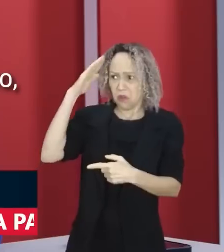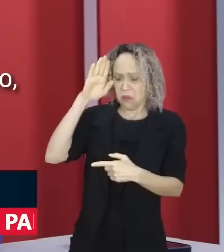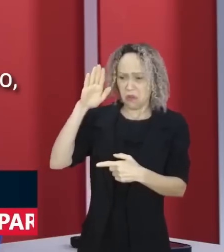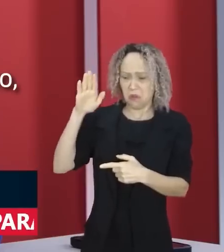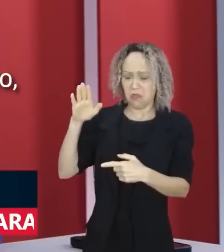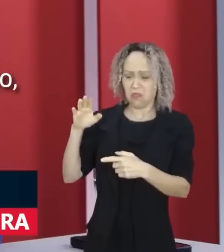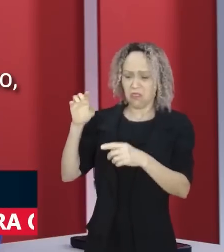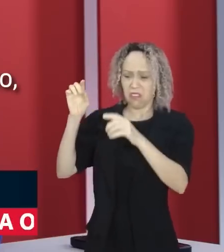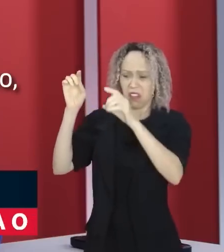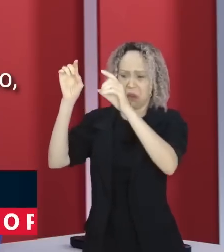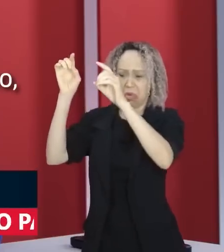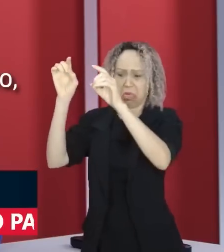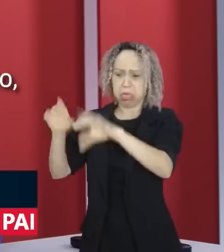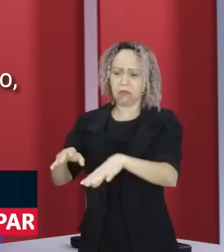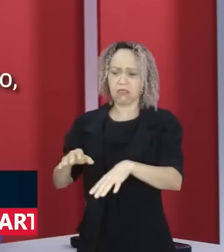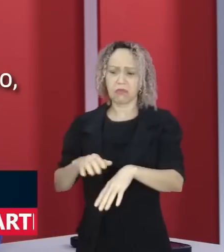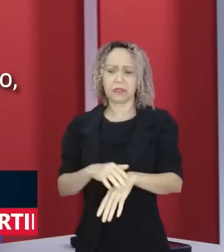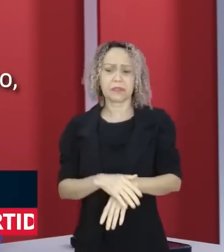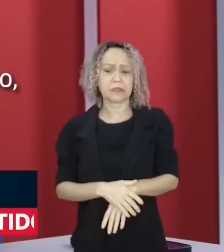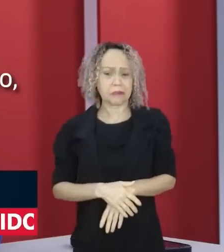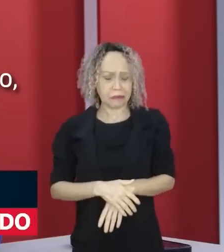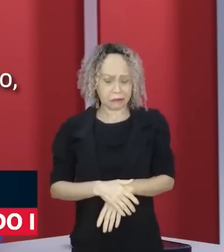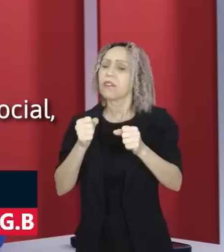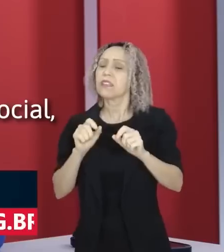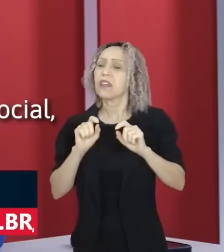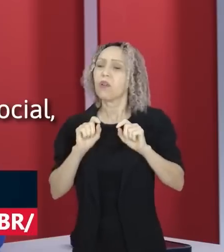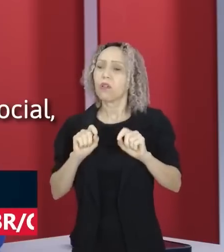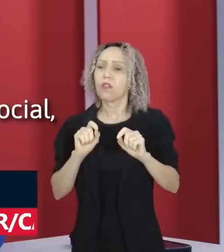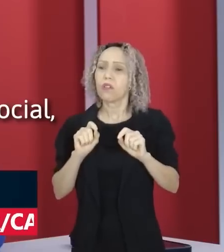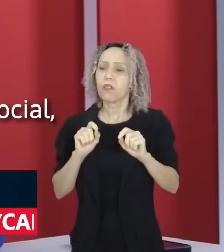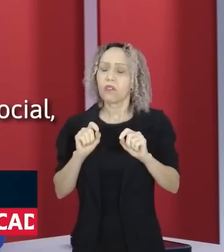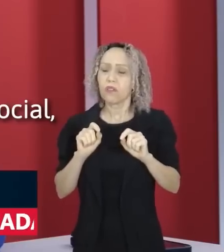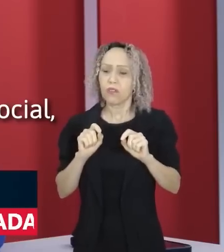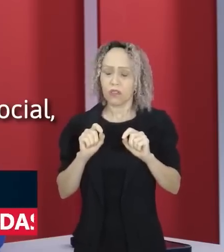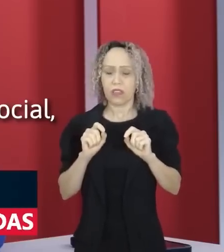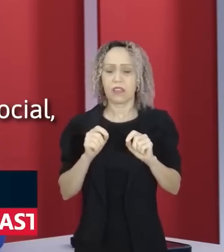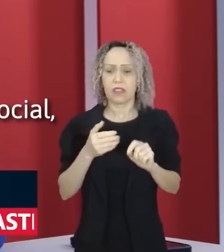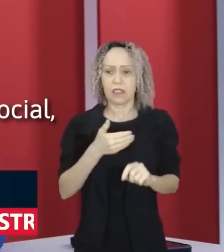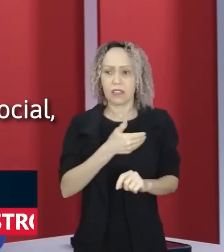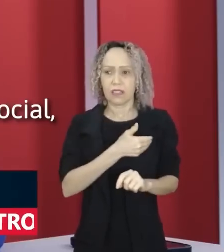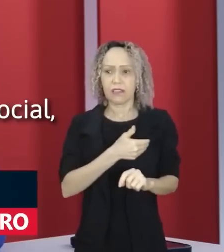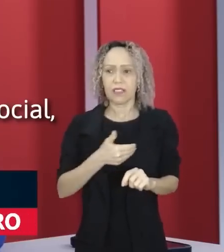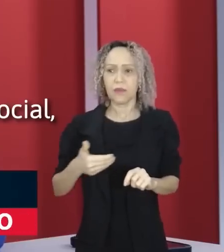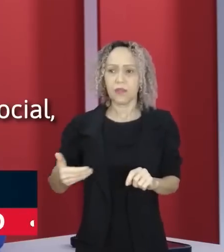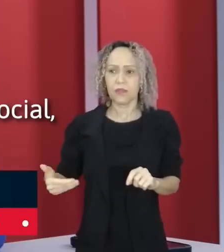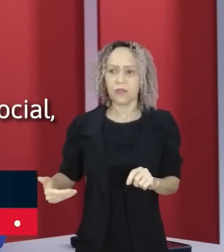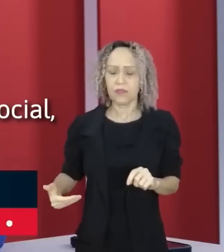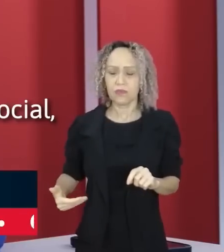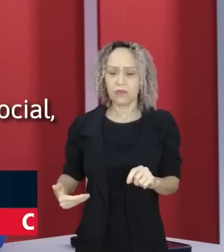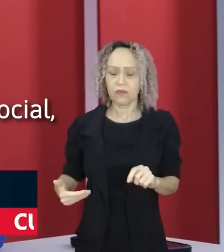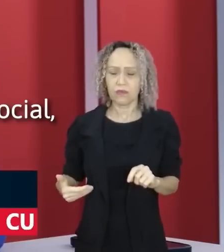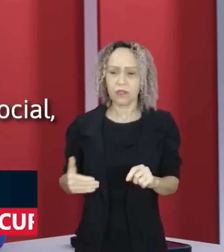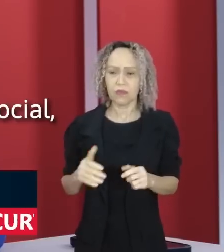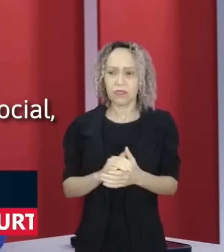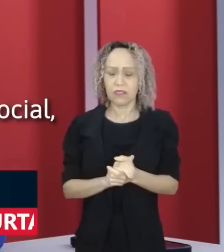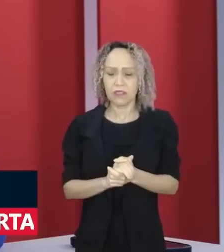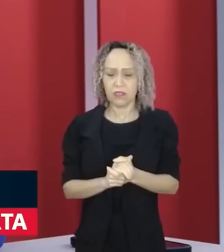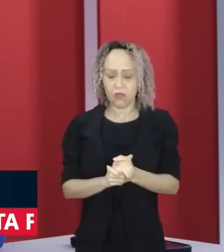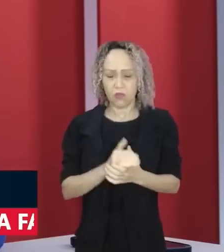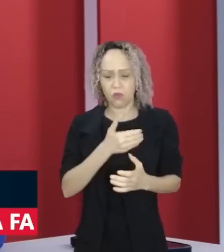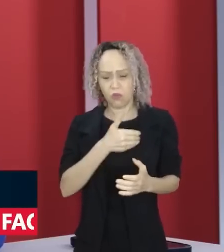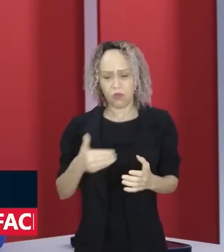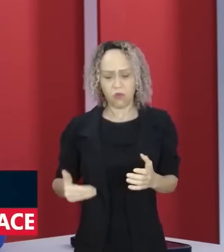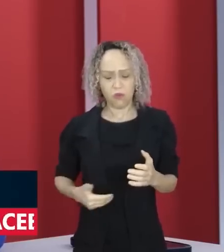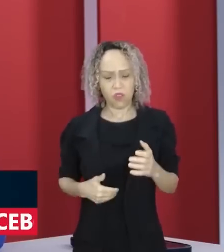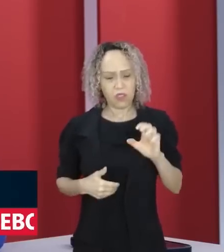esse país e mudar a vida do povo, que é para isso que nós somos eleitos. Né? É um governo progressista, um governo de esquerda, um governo preocupado com o social